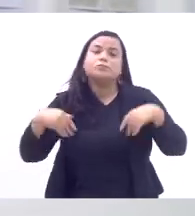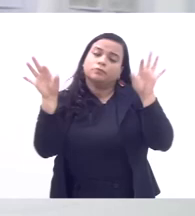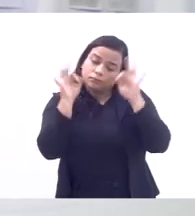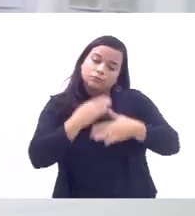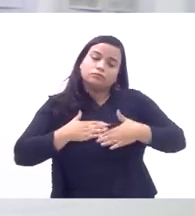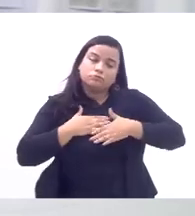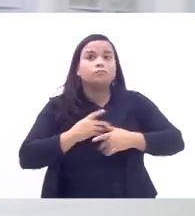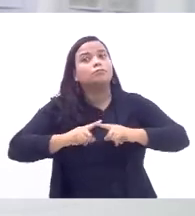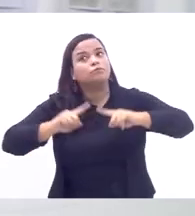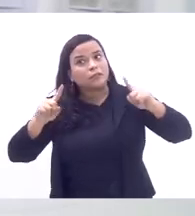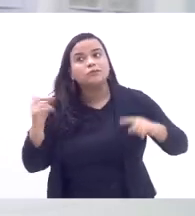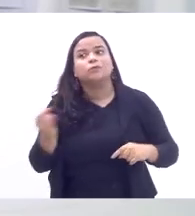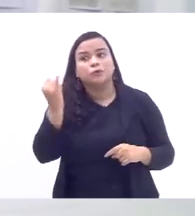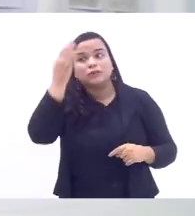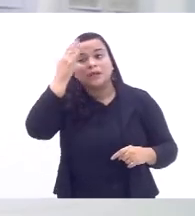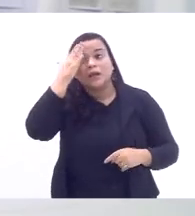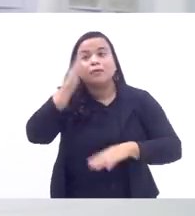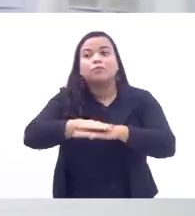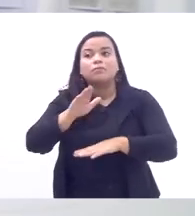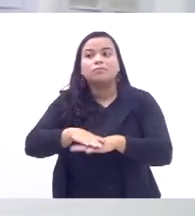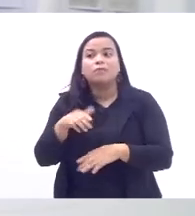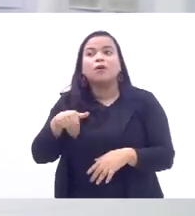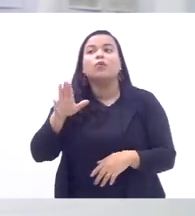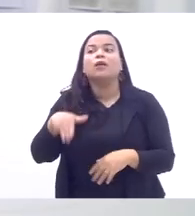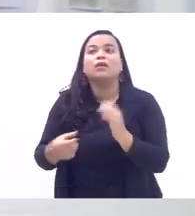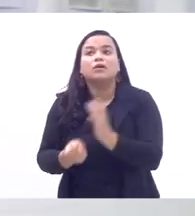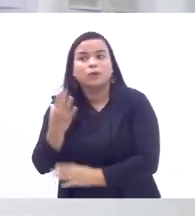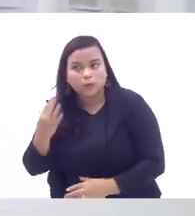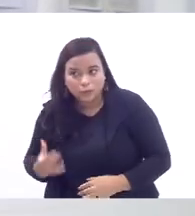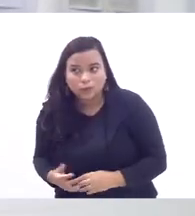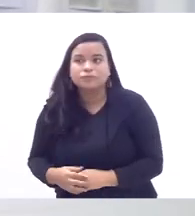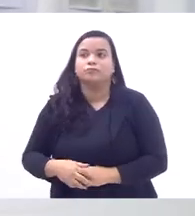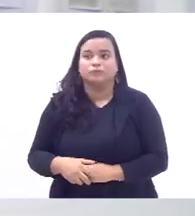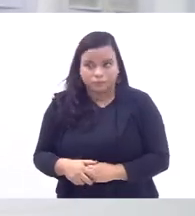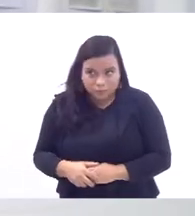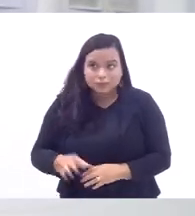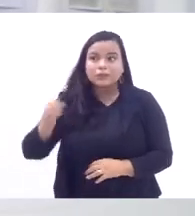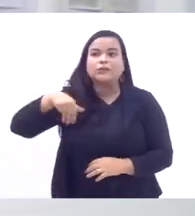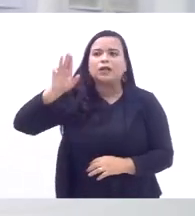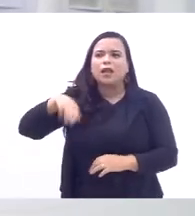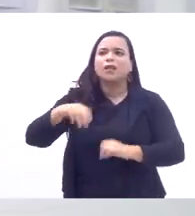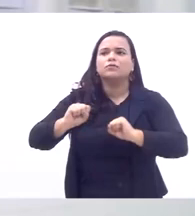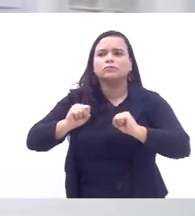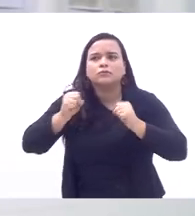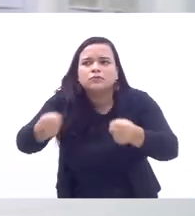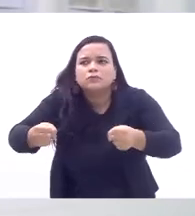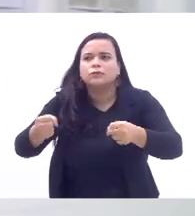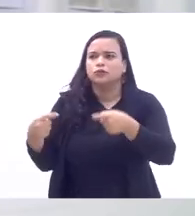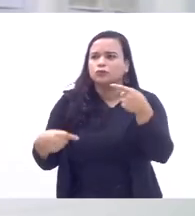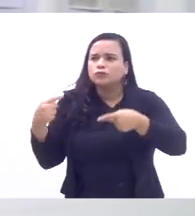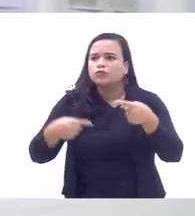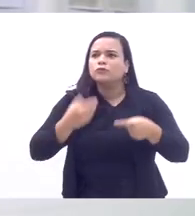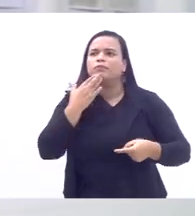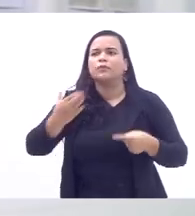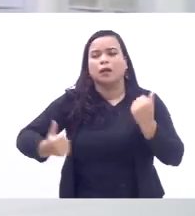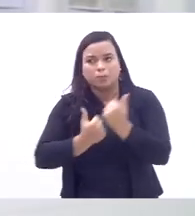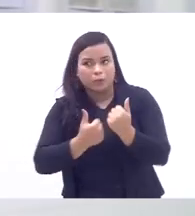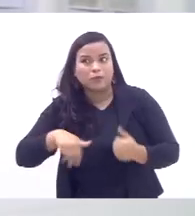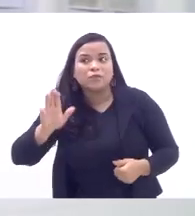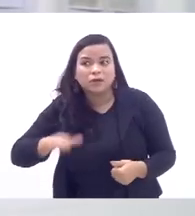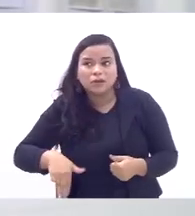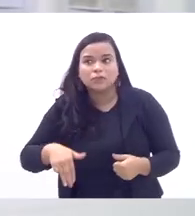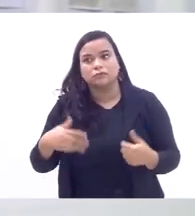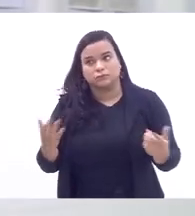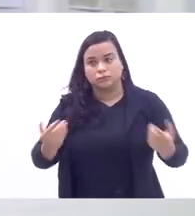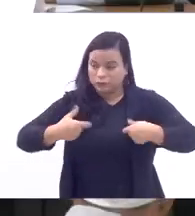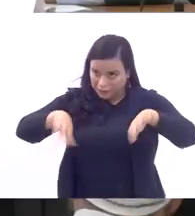mas é importante a gente saber quem foi que teve a ideia, quem foi que foi buscar e quem foi que foi discutir e pedir apoio. Então, eu tenho certeza,